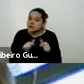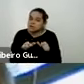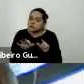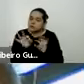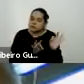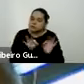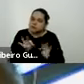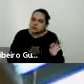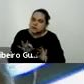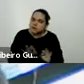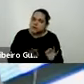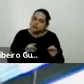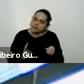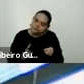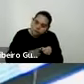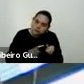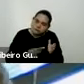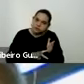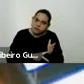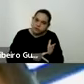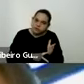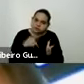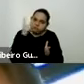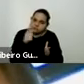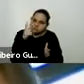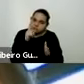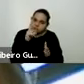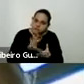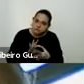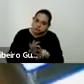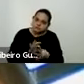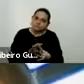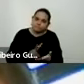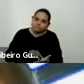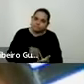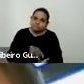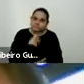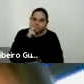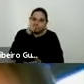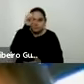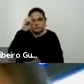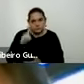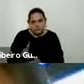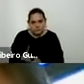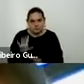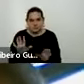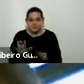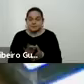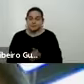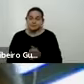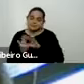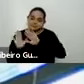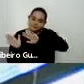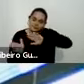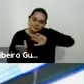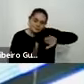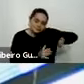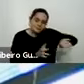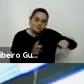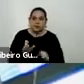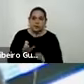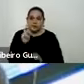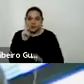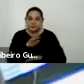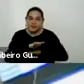sindicato, manteve os seus direitos. Ok. Acabada o período das suspensões de